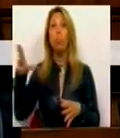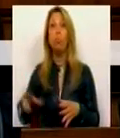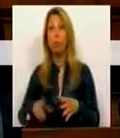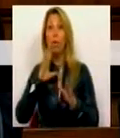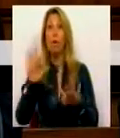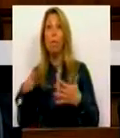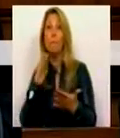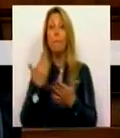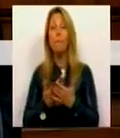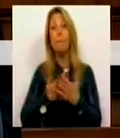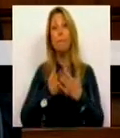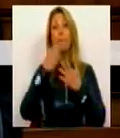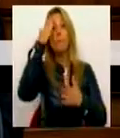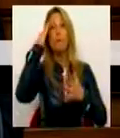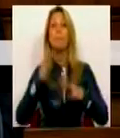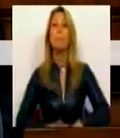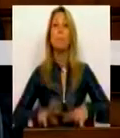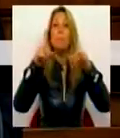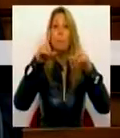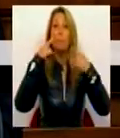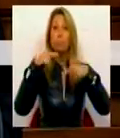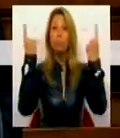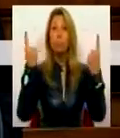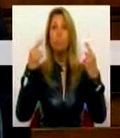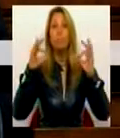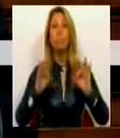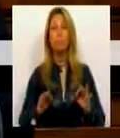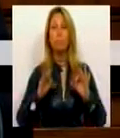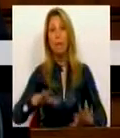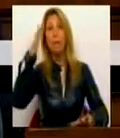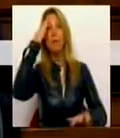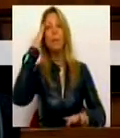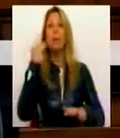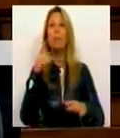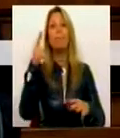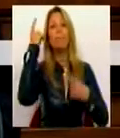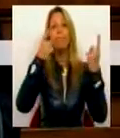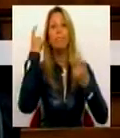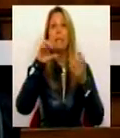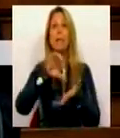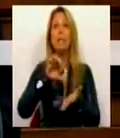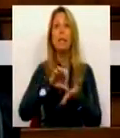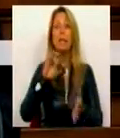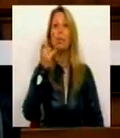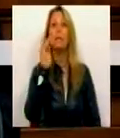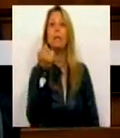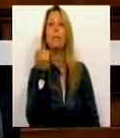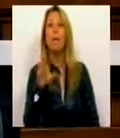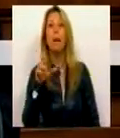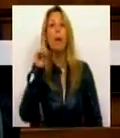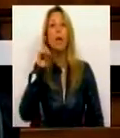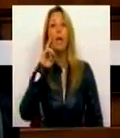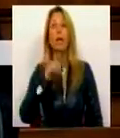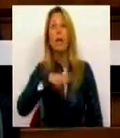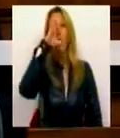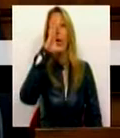um desenvolvimento de capacidades ou uma afirmação de capacidades. Estou a pensar no Centro de Ciberdefesa na esfera do Estado-Maior-General das